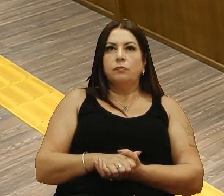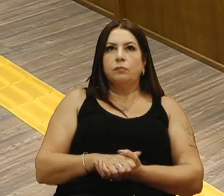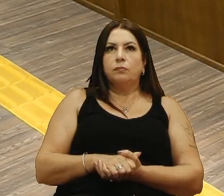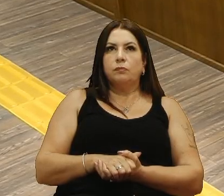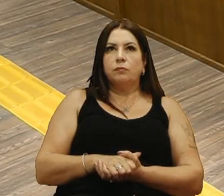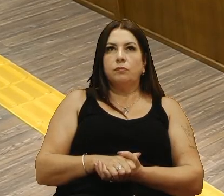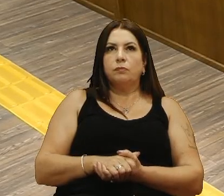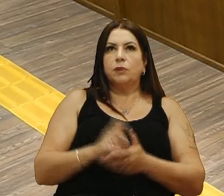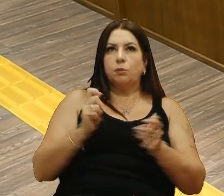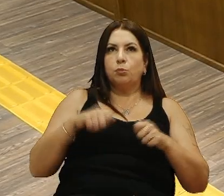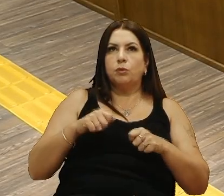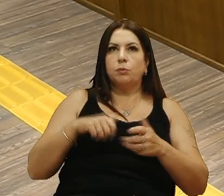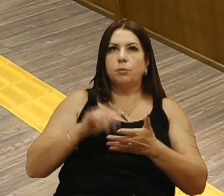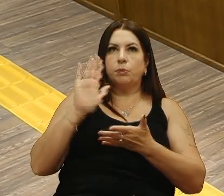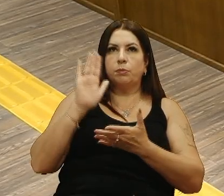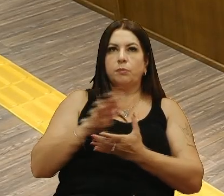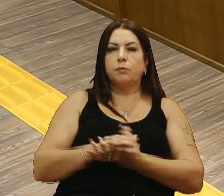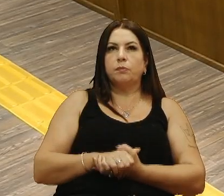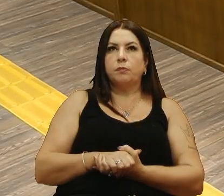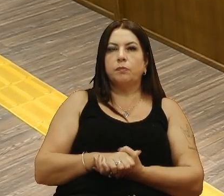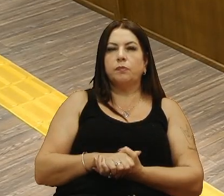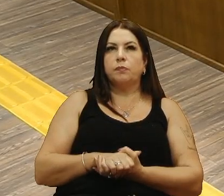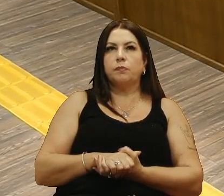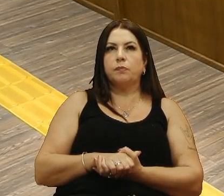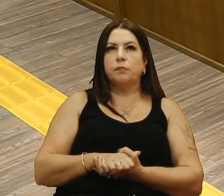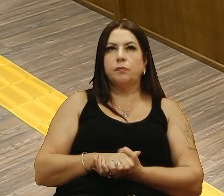Se possível, uma parte, vereadora Ana.